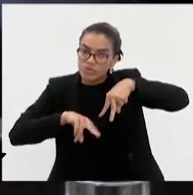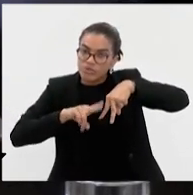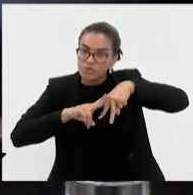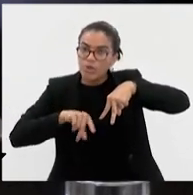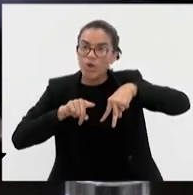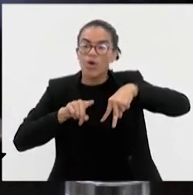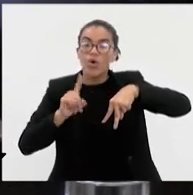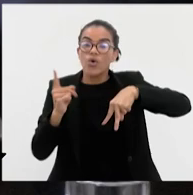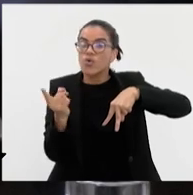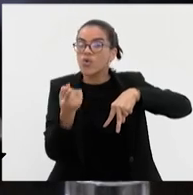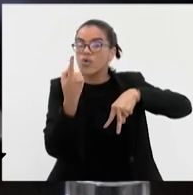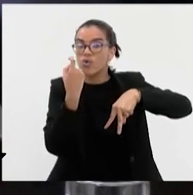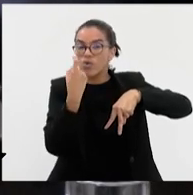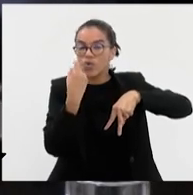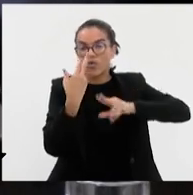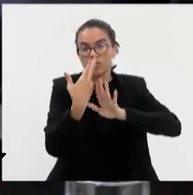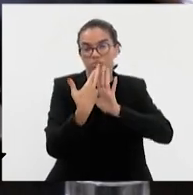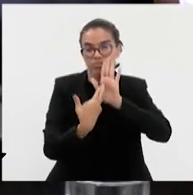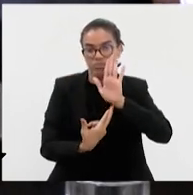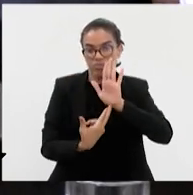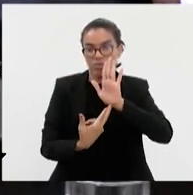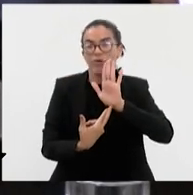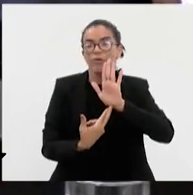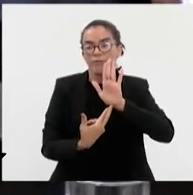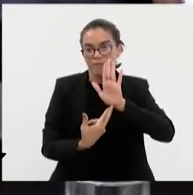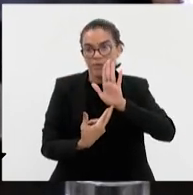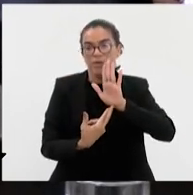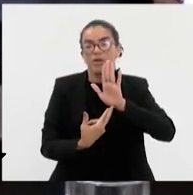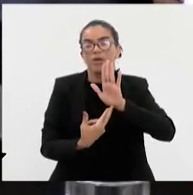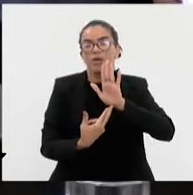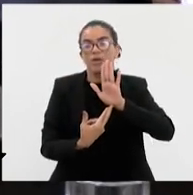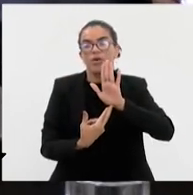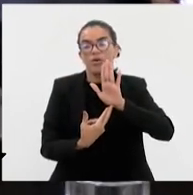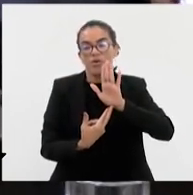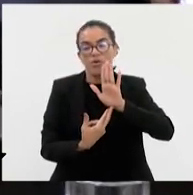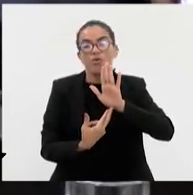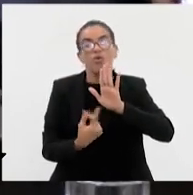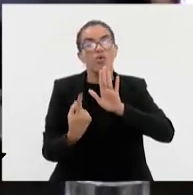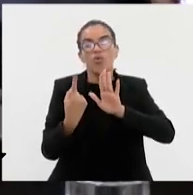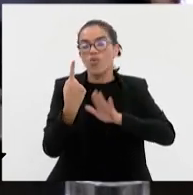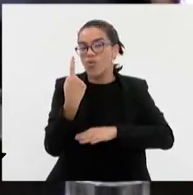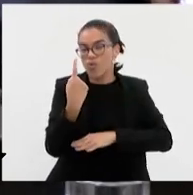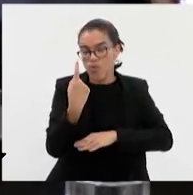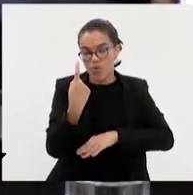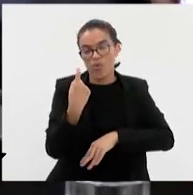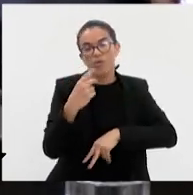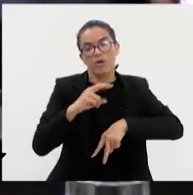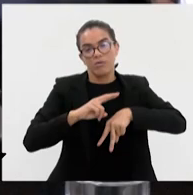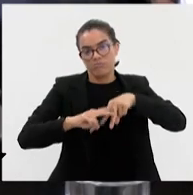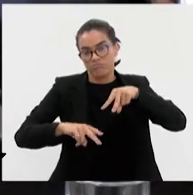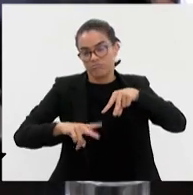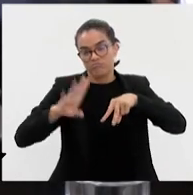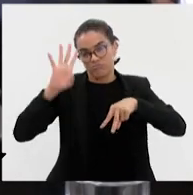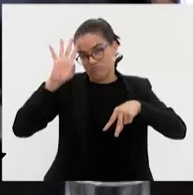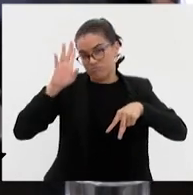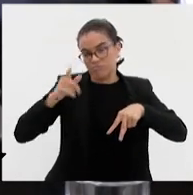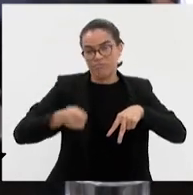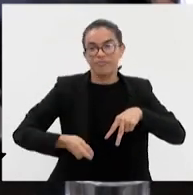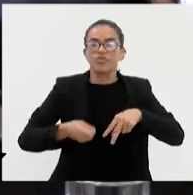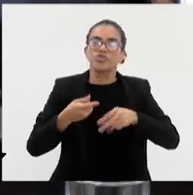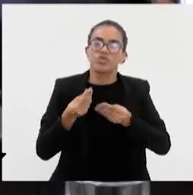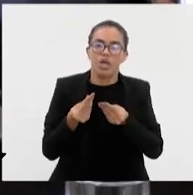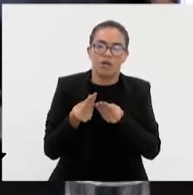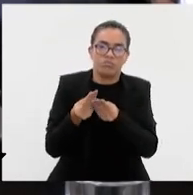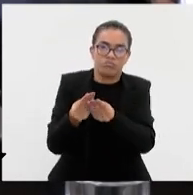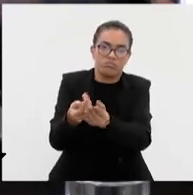fica determinado que o sexo biológico será o único critério definidor, que o sexo biológico será um dos critérios definidores. Esse foi meu voto e vou entregar para o